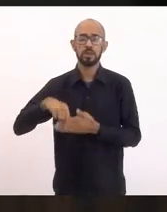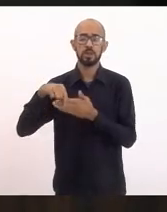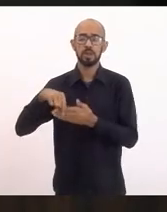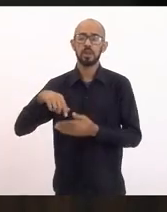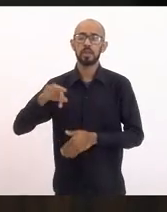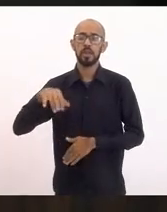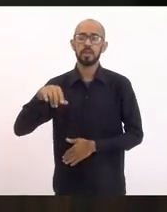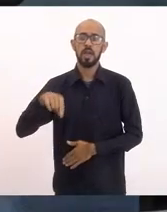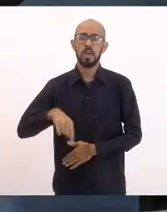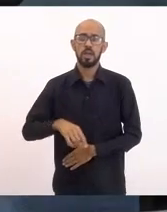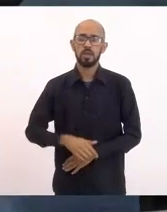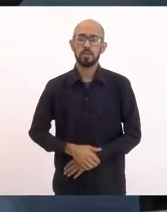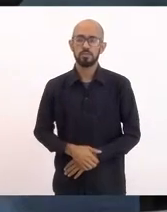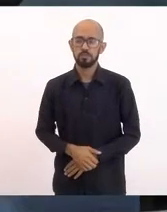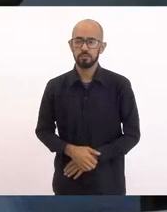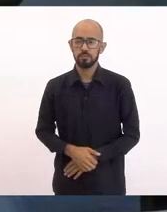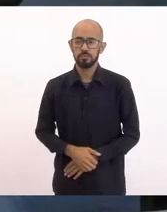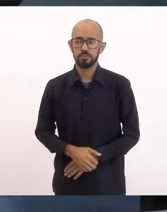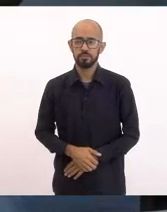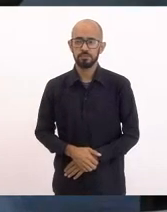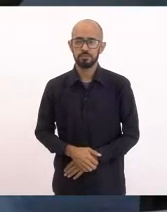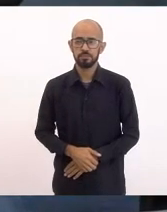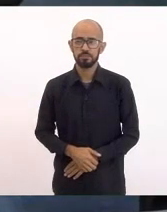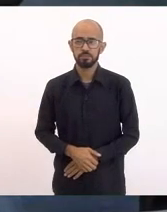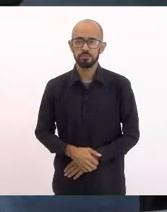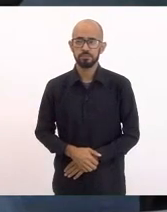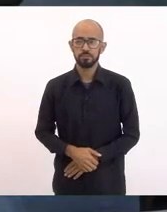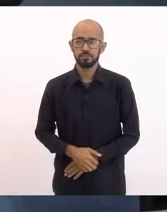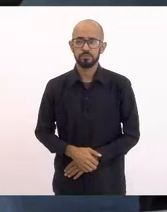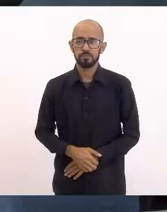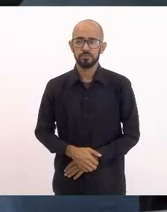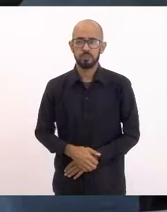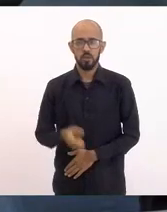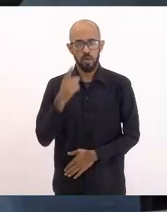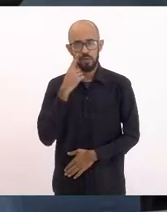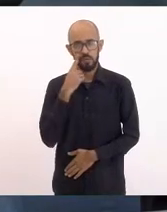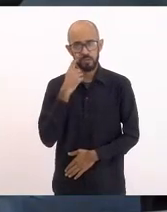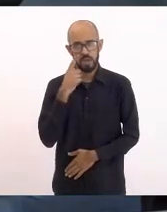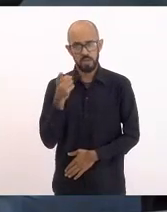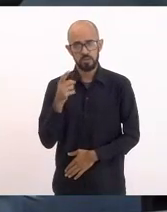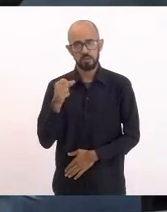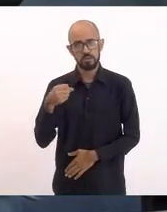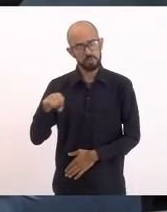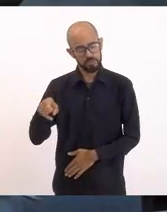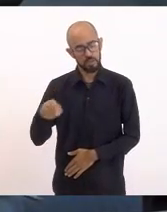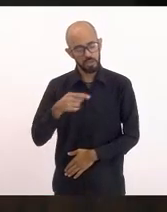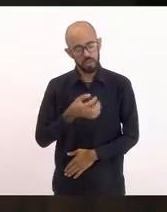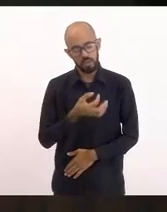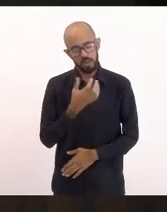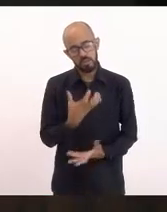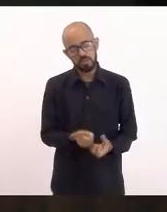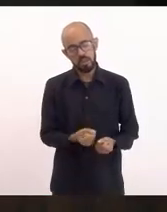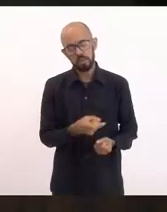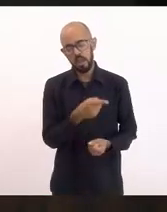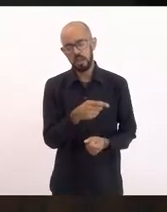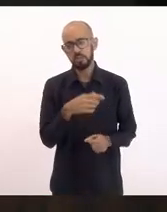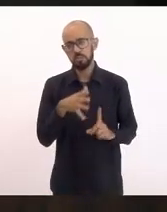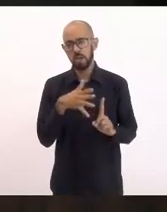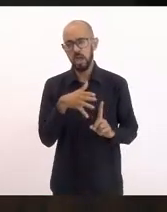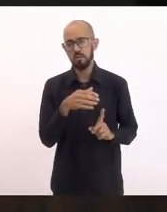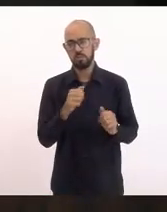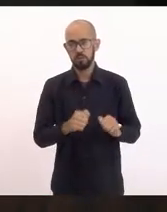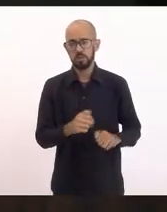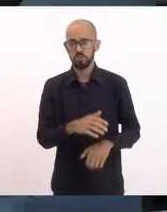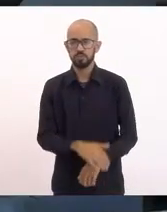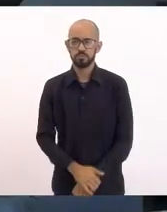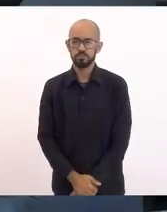Vossa Excelência sabe? Eu não sei, presidente. Então, se o primeiro vice-líder designar Vossa Excelência, terá a palavra. Deputado Zaca.